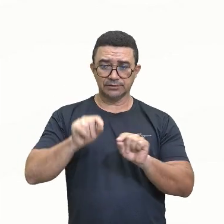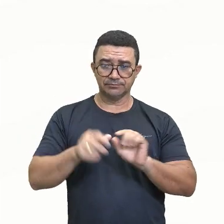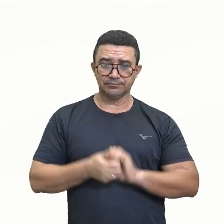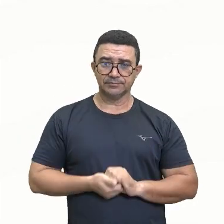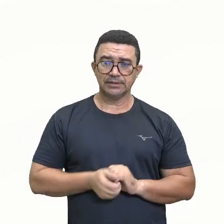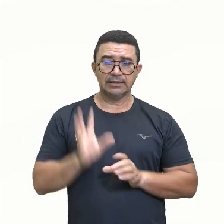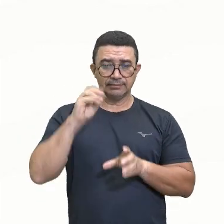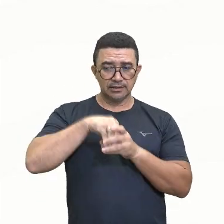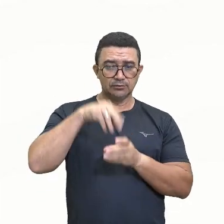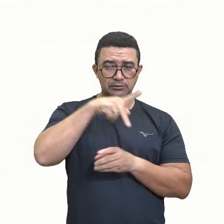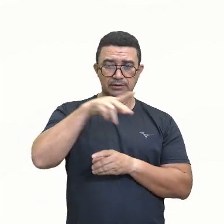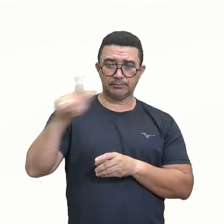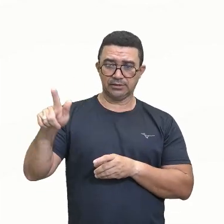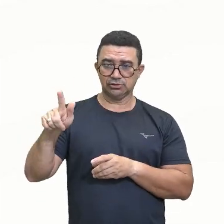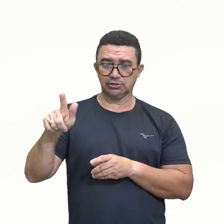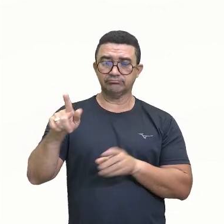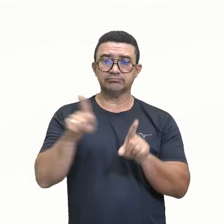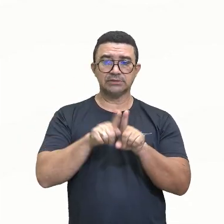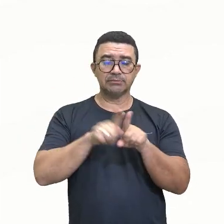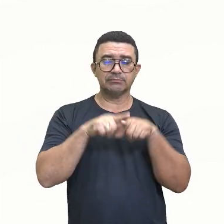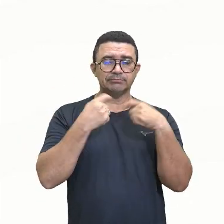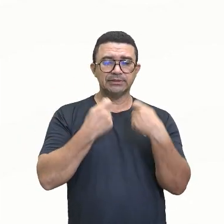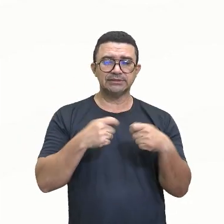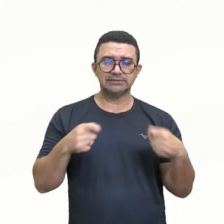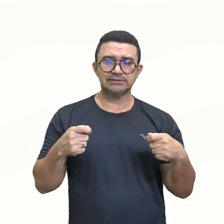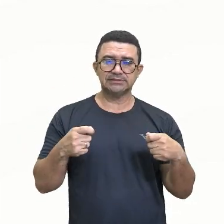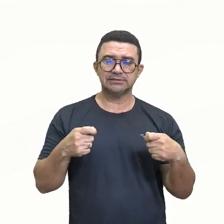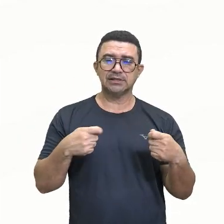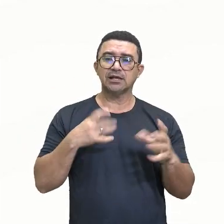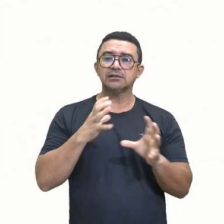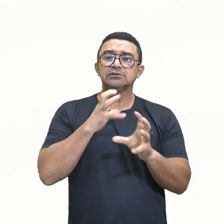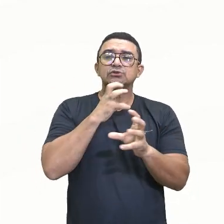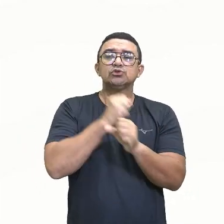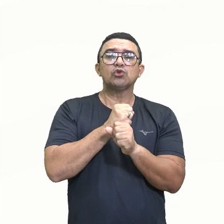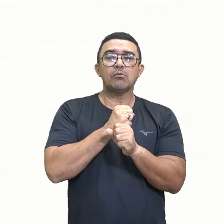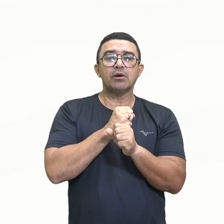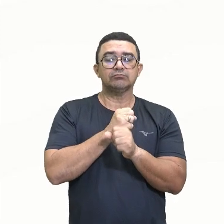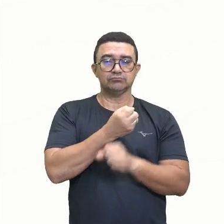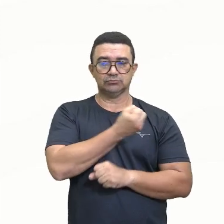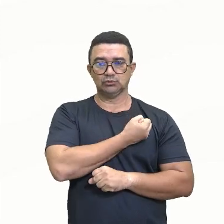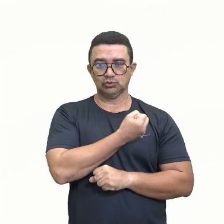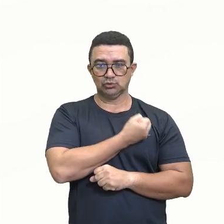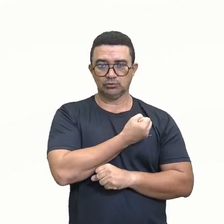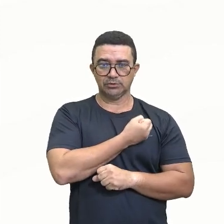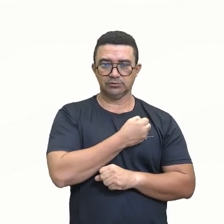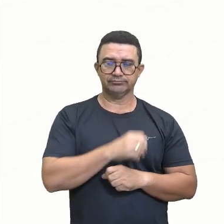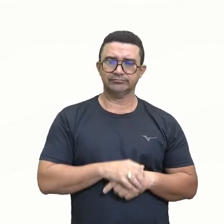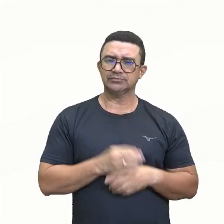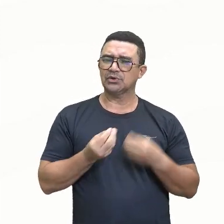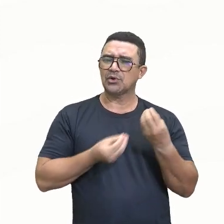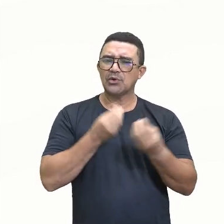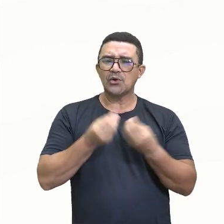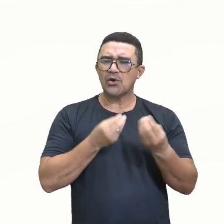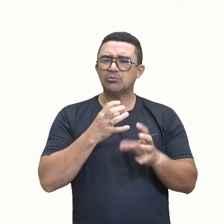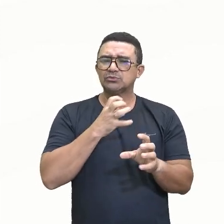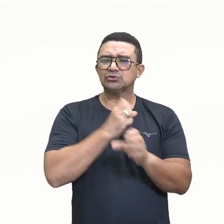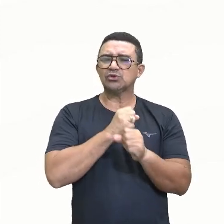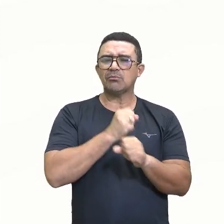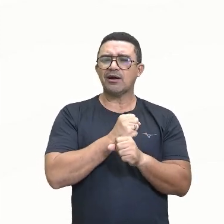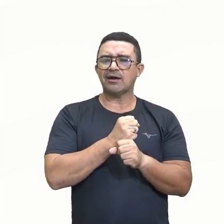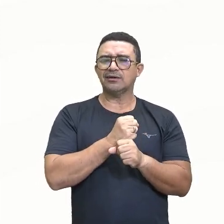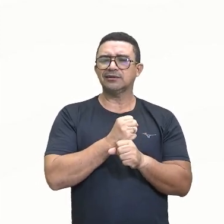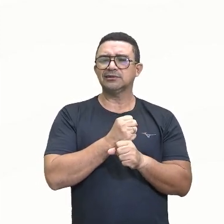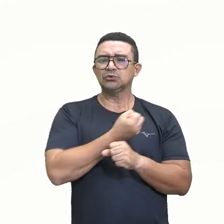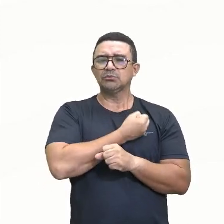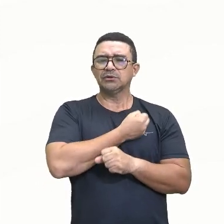na PG. Nós vamos também precisar da soma dos termos. Como eu faço a soma dos termos de uma